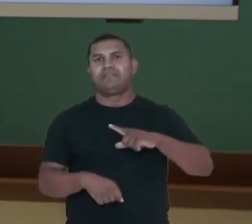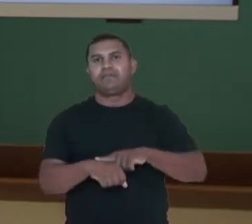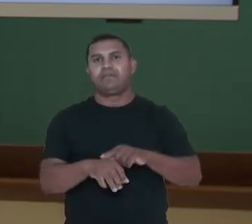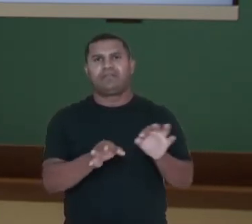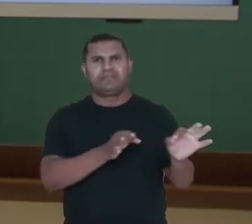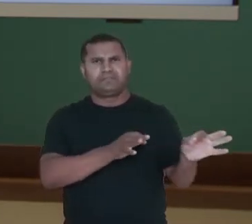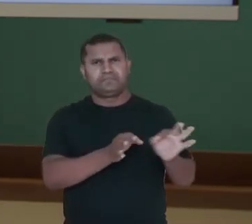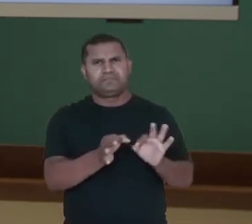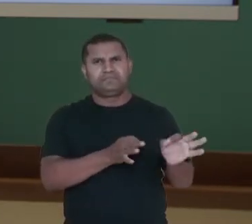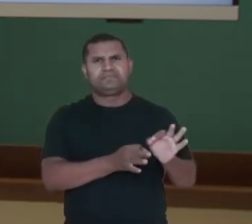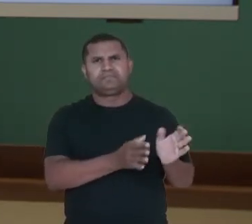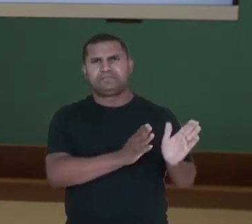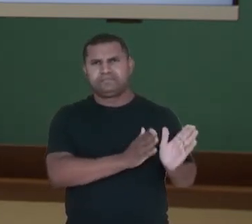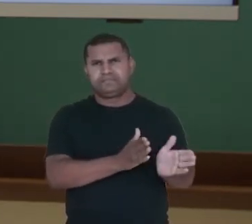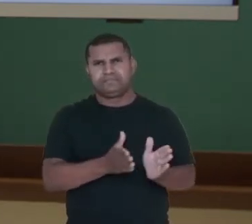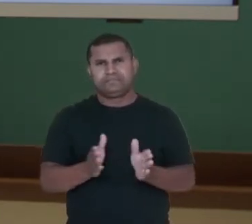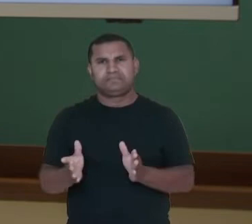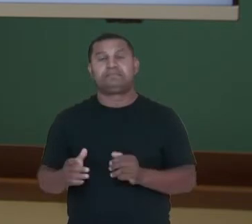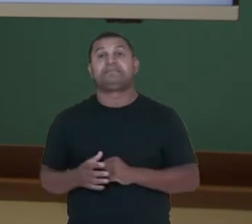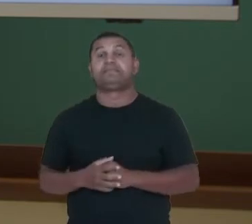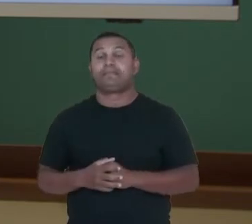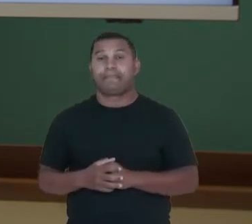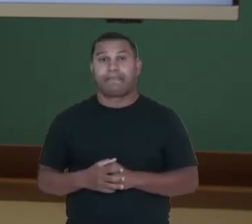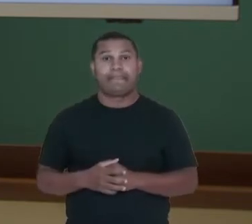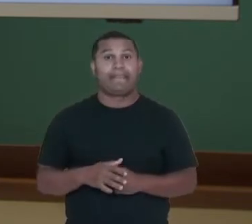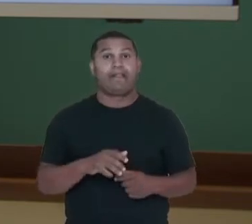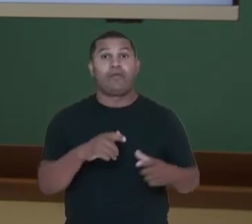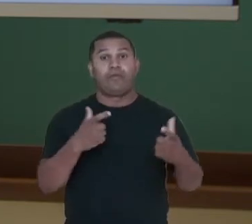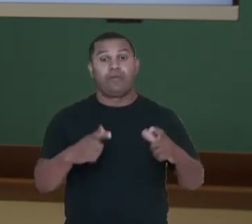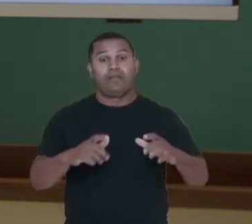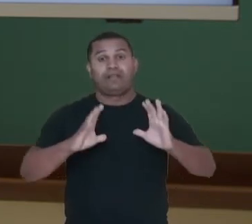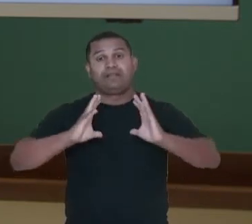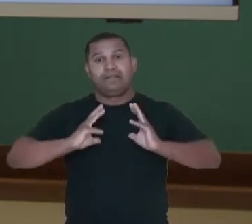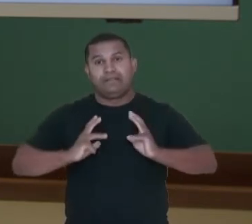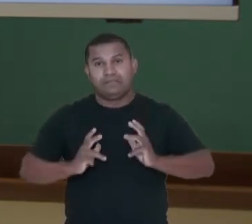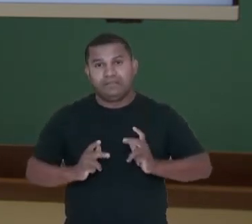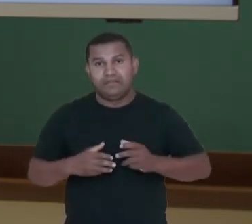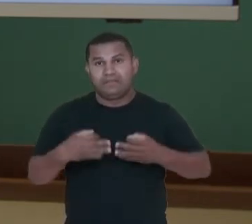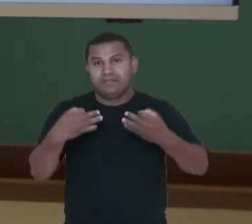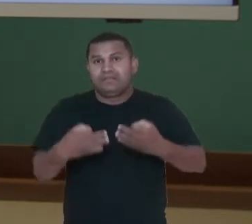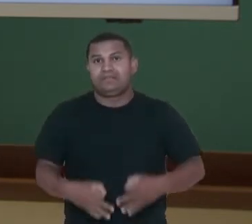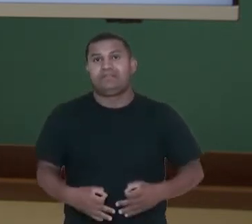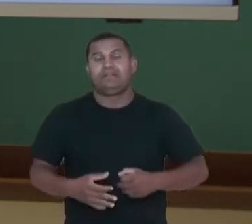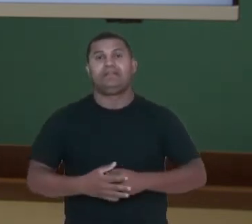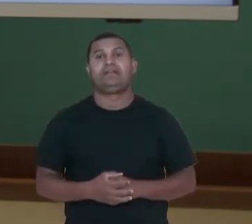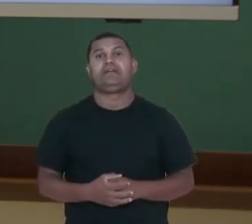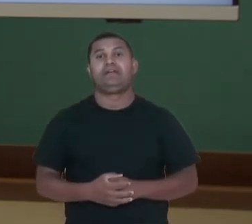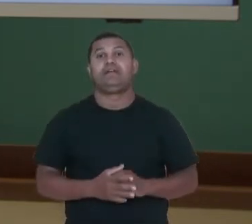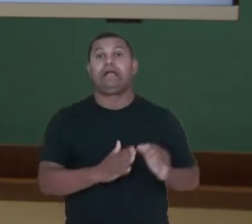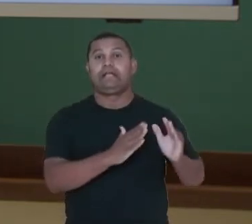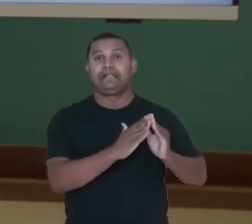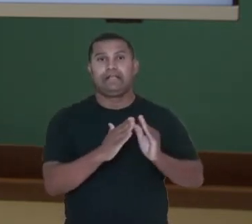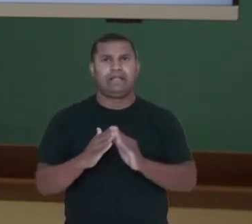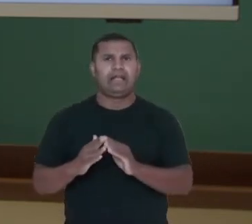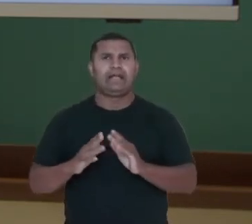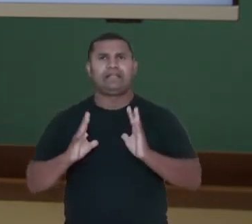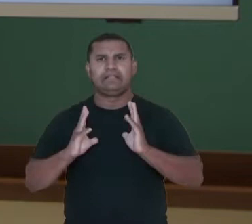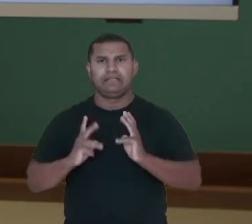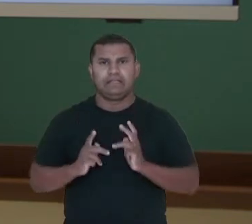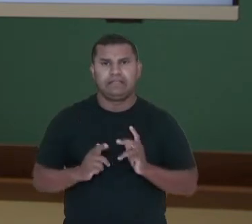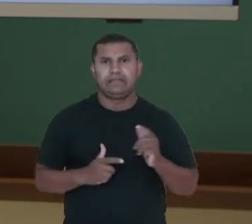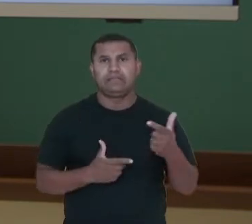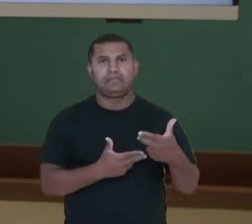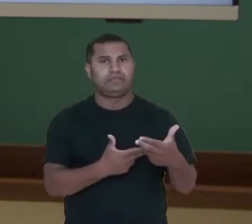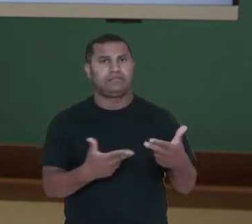básico adequado, né? Locais adequados de moradia, com higiene, né? Então,